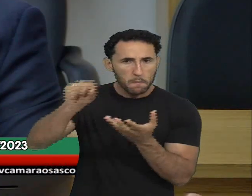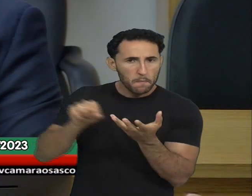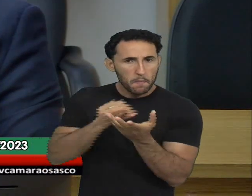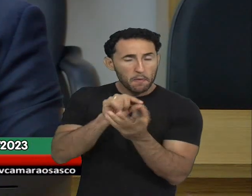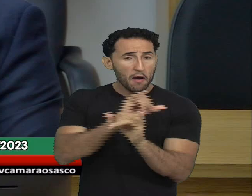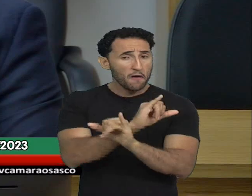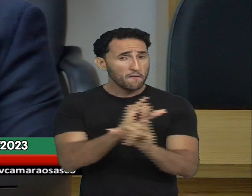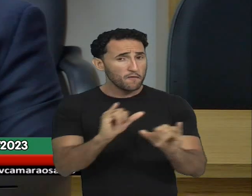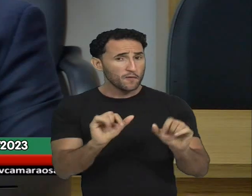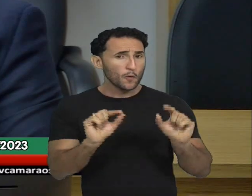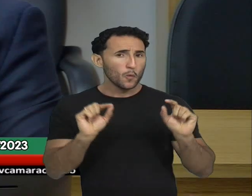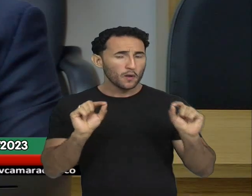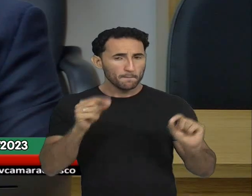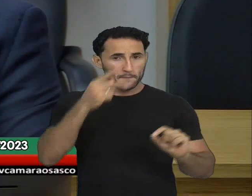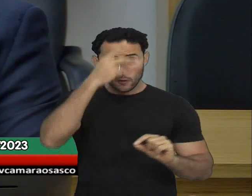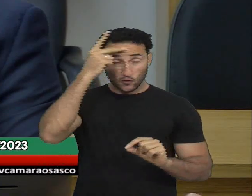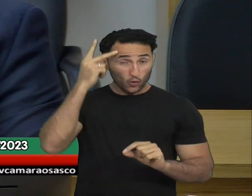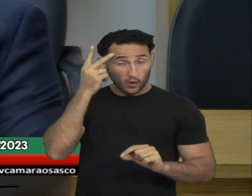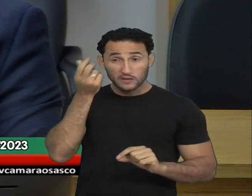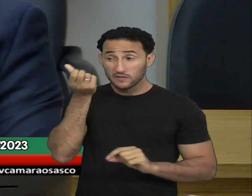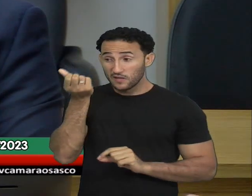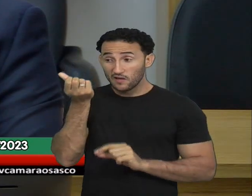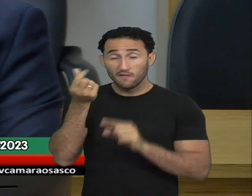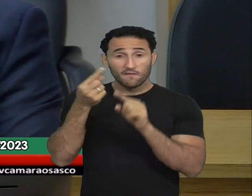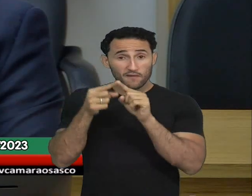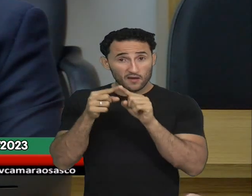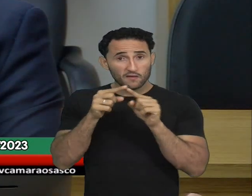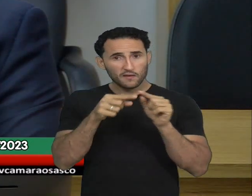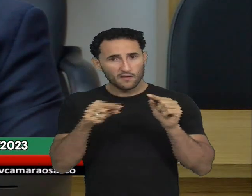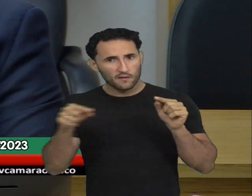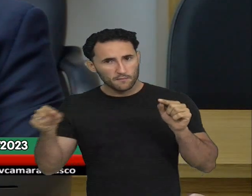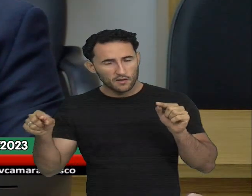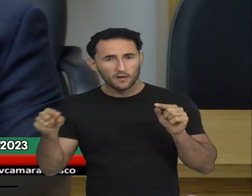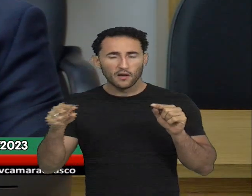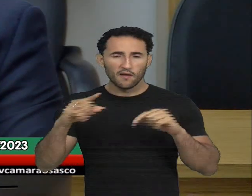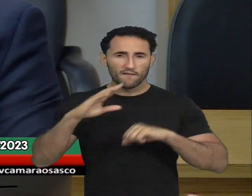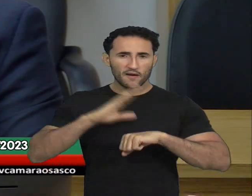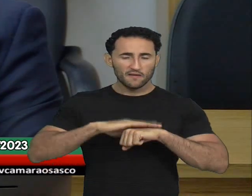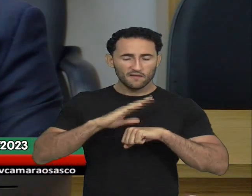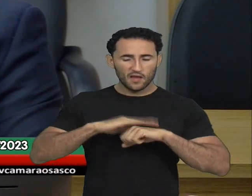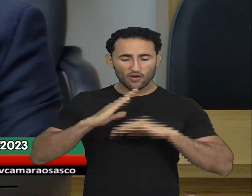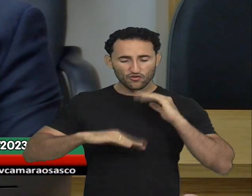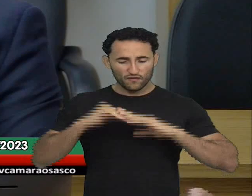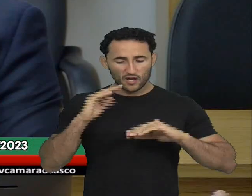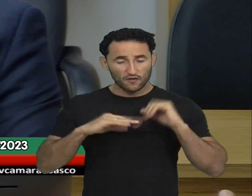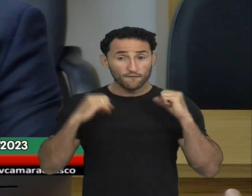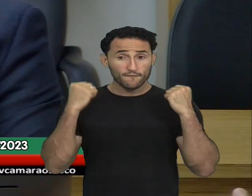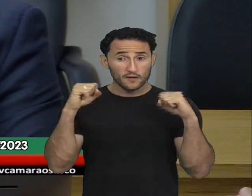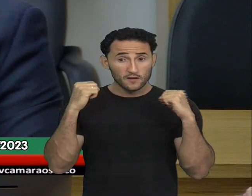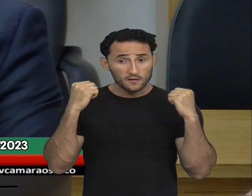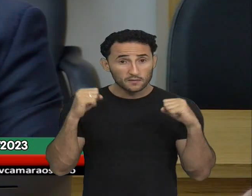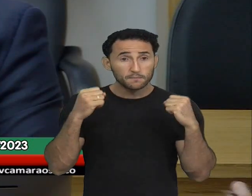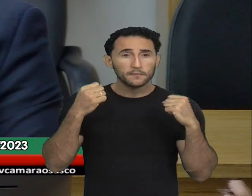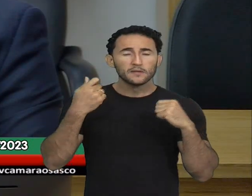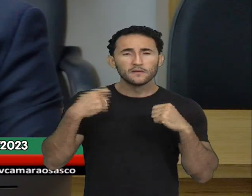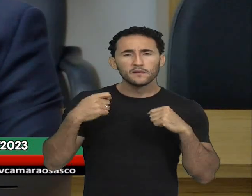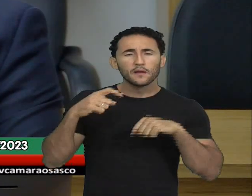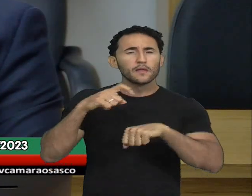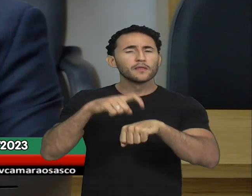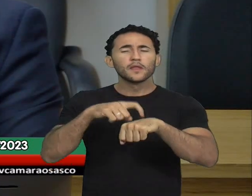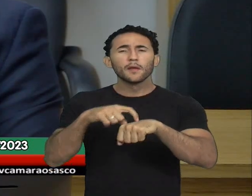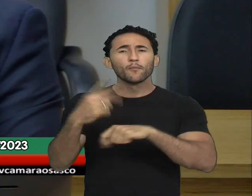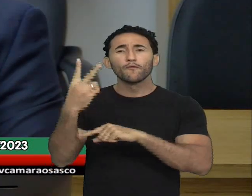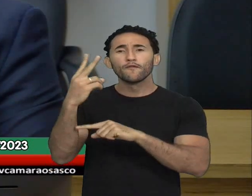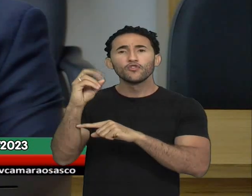pessoa fazer 6 vezes de atividade física na semana, com um tempo maior que 20 minutos, numa